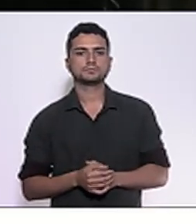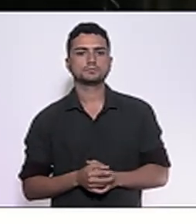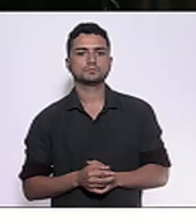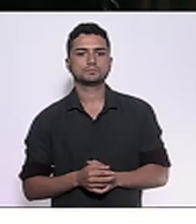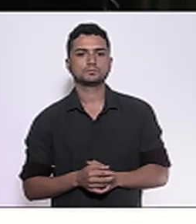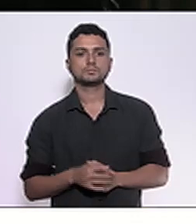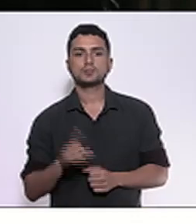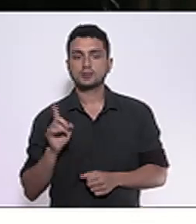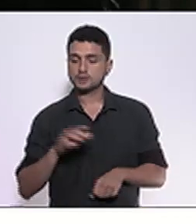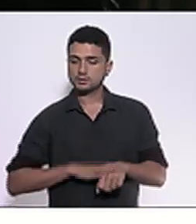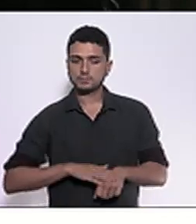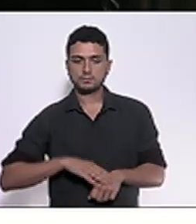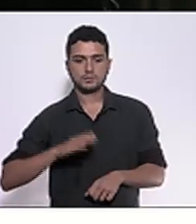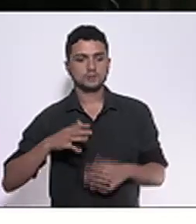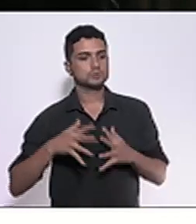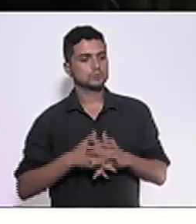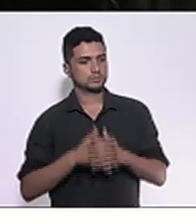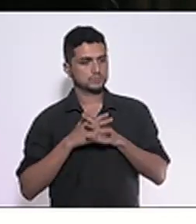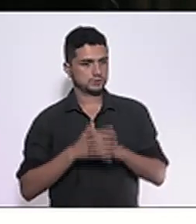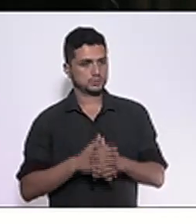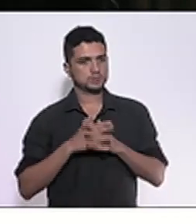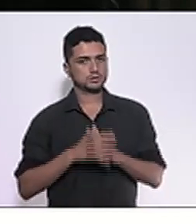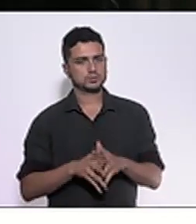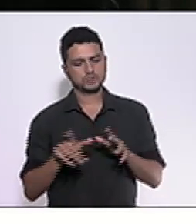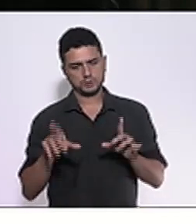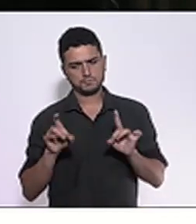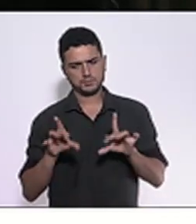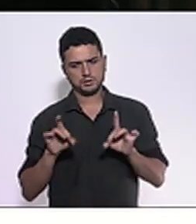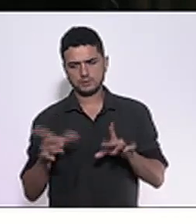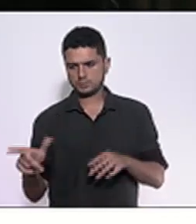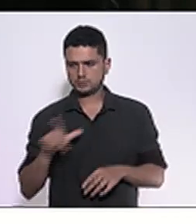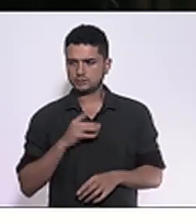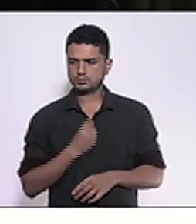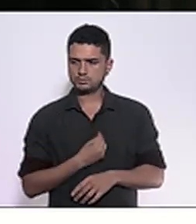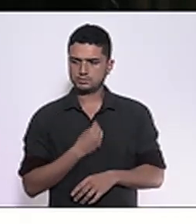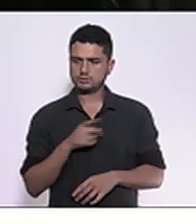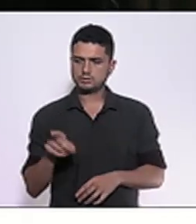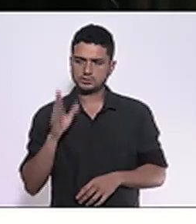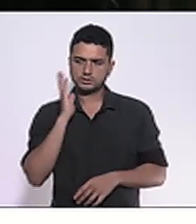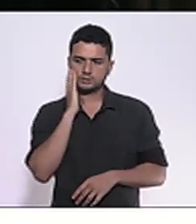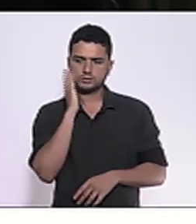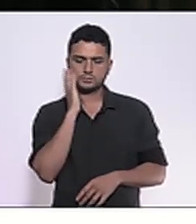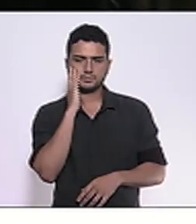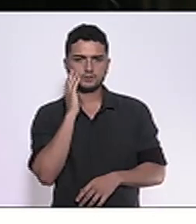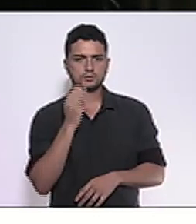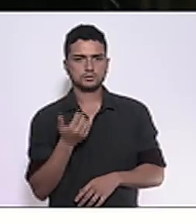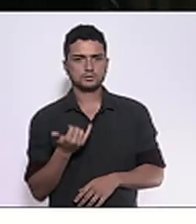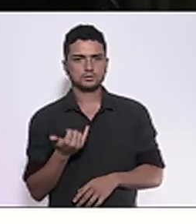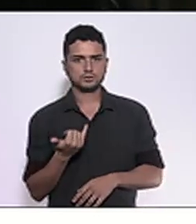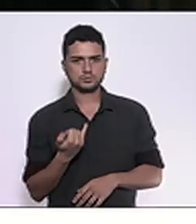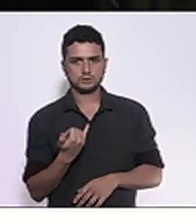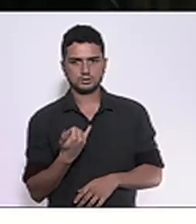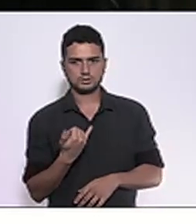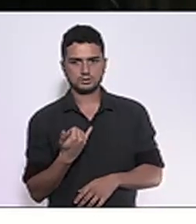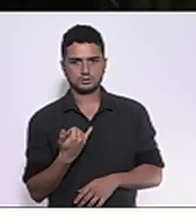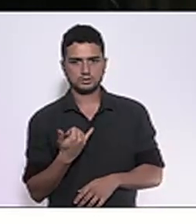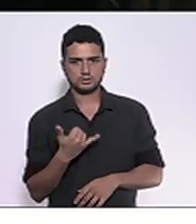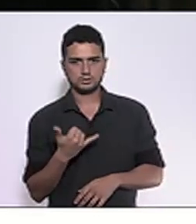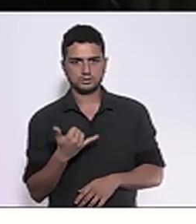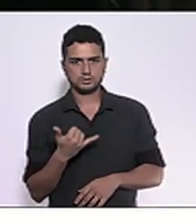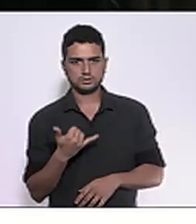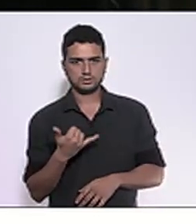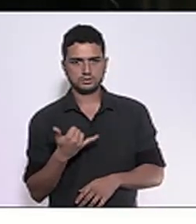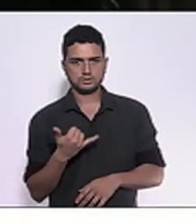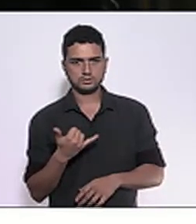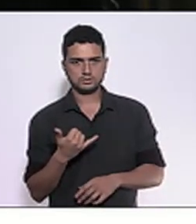mais complexa, e o especialista que está aqui ali no celular, né, o